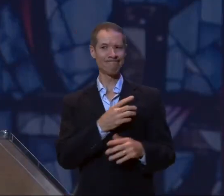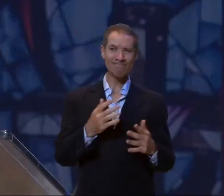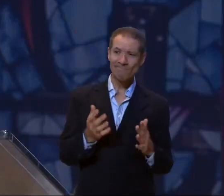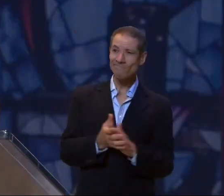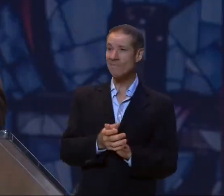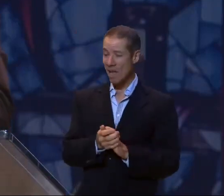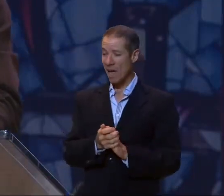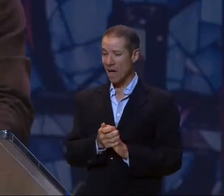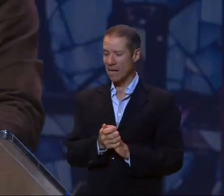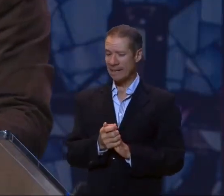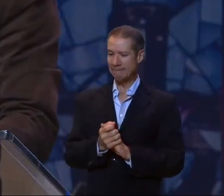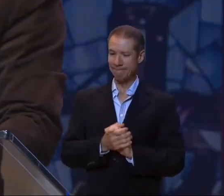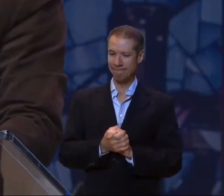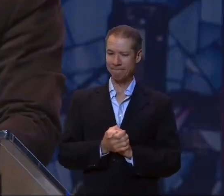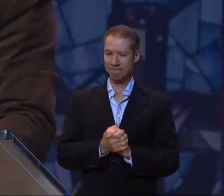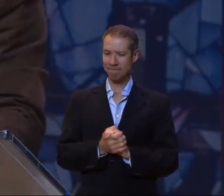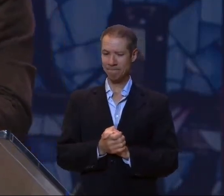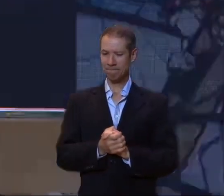cartas.